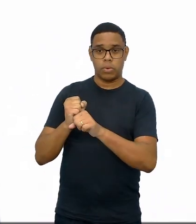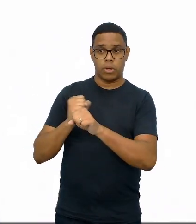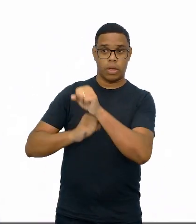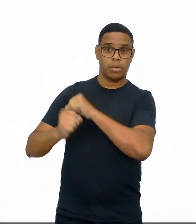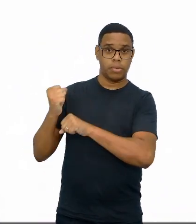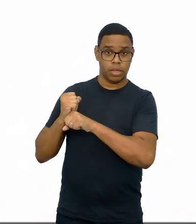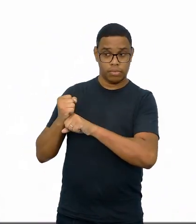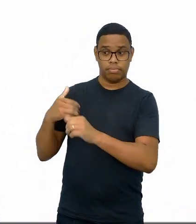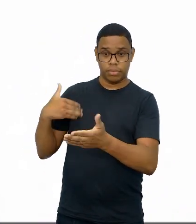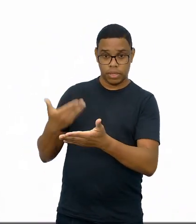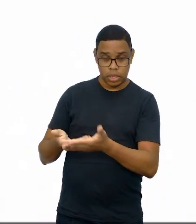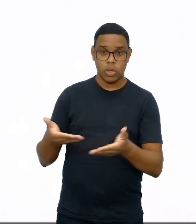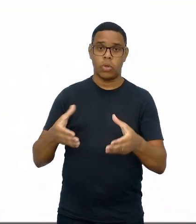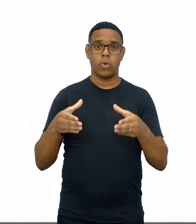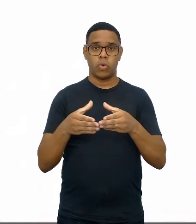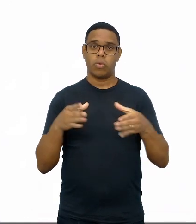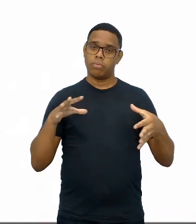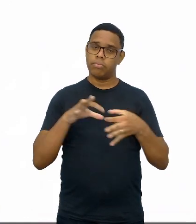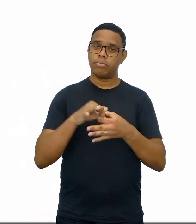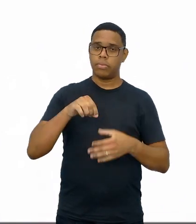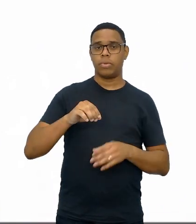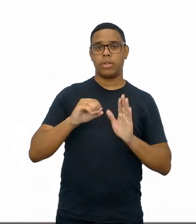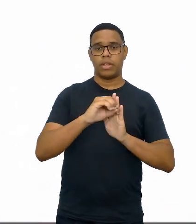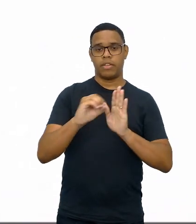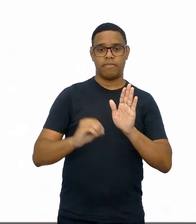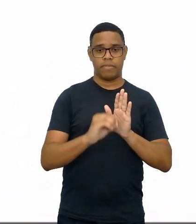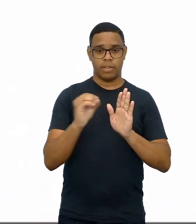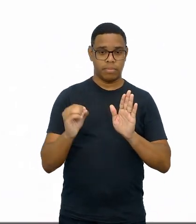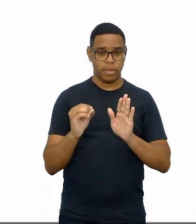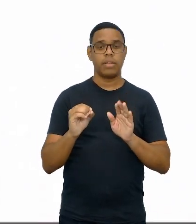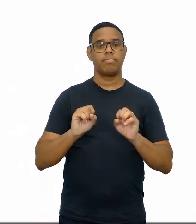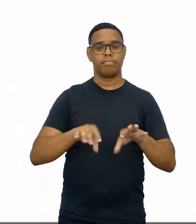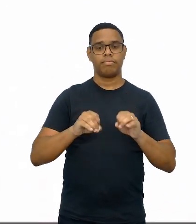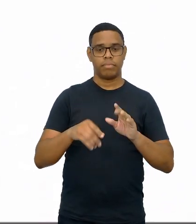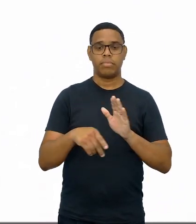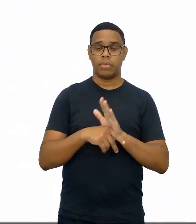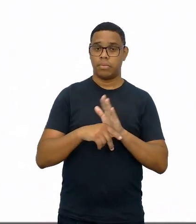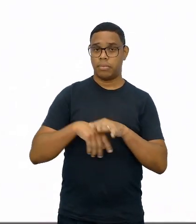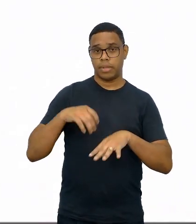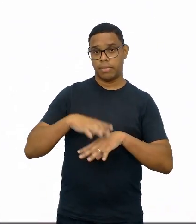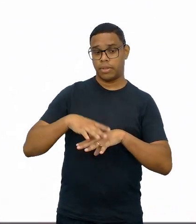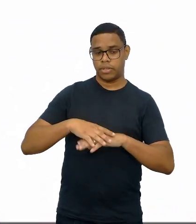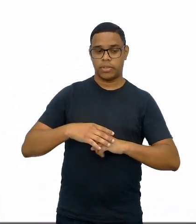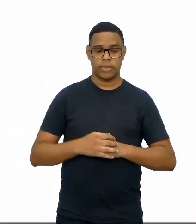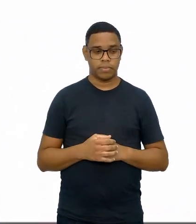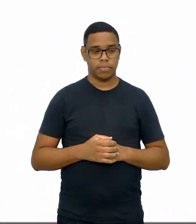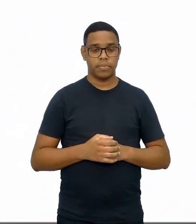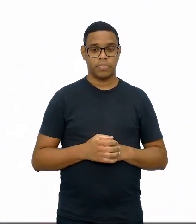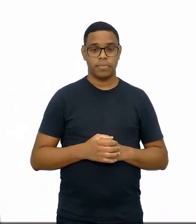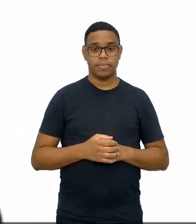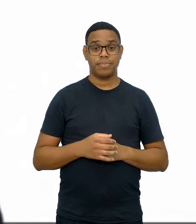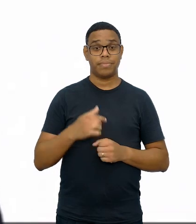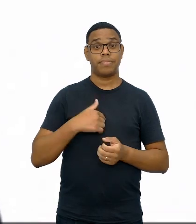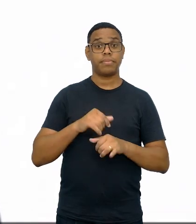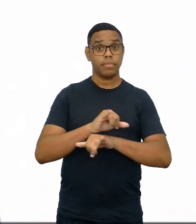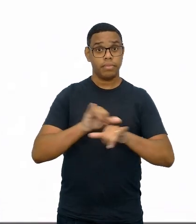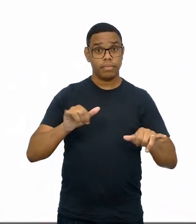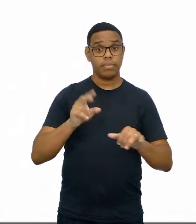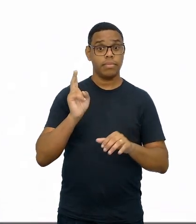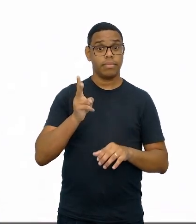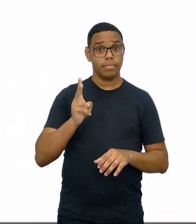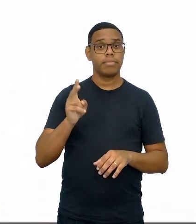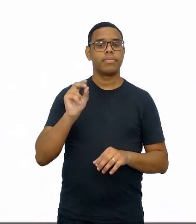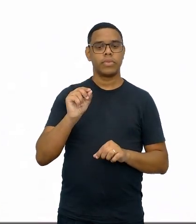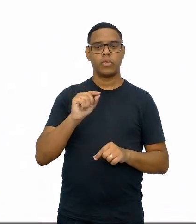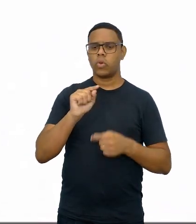passado, aqui com a equipe da IFAP, com as transmissões de ano do componente de matemática. Estarei sempre lembrando vocês do